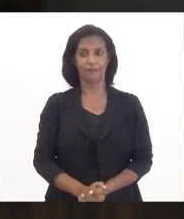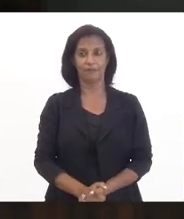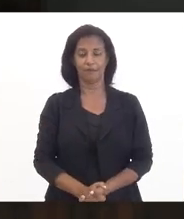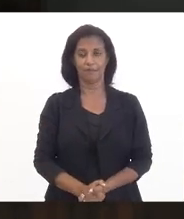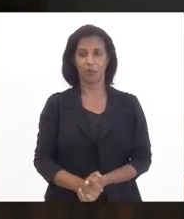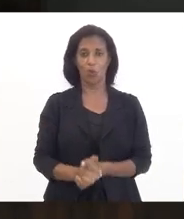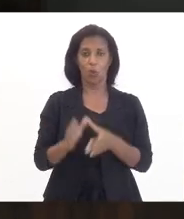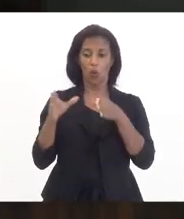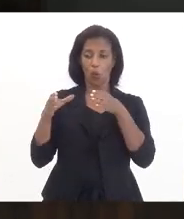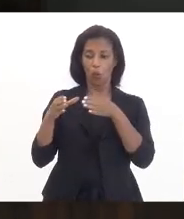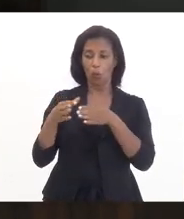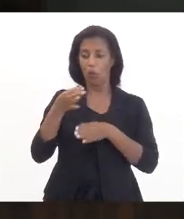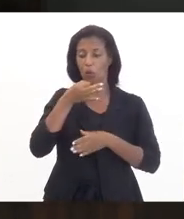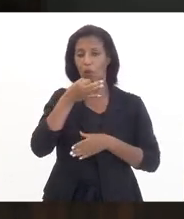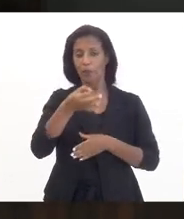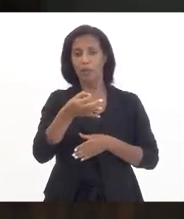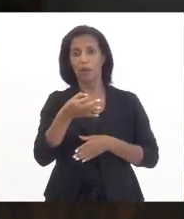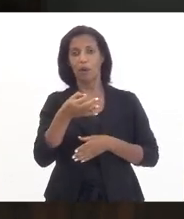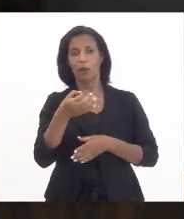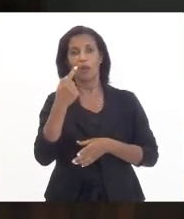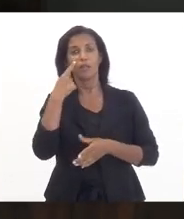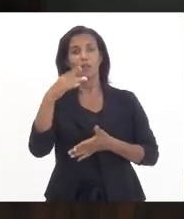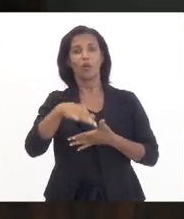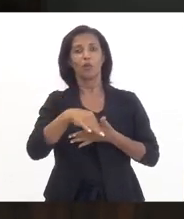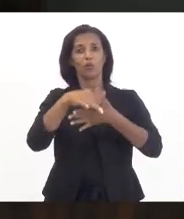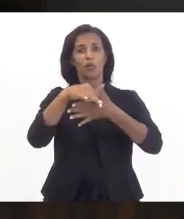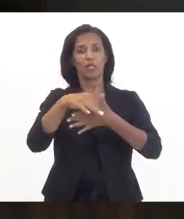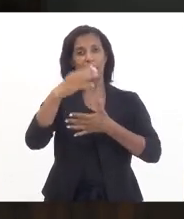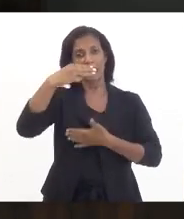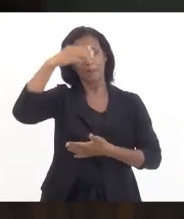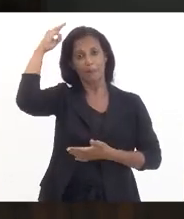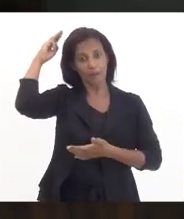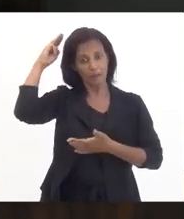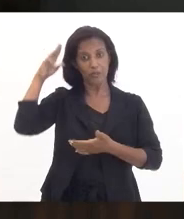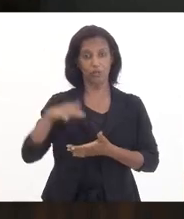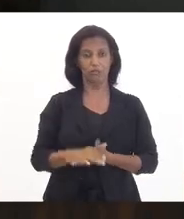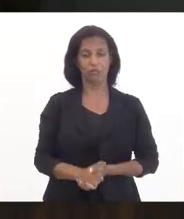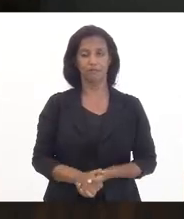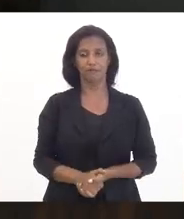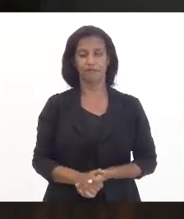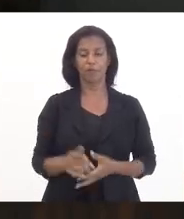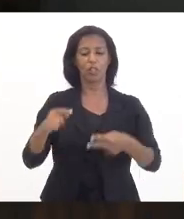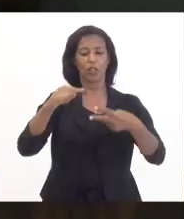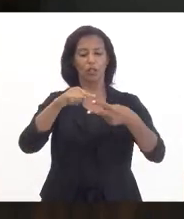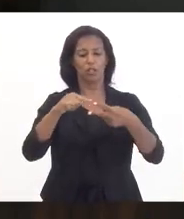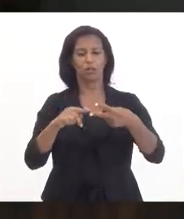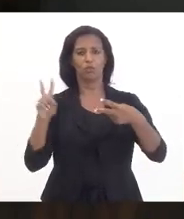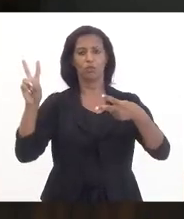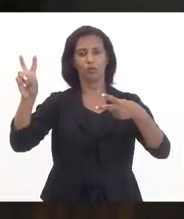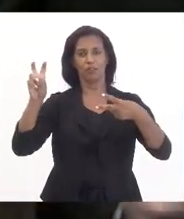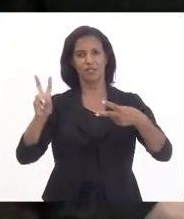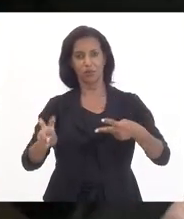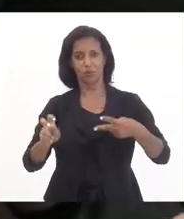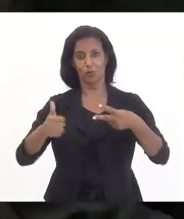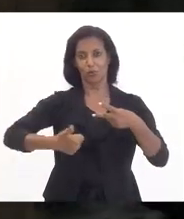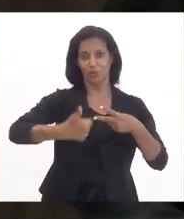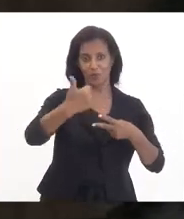um consenso. Então, quero ouvir o líder do governo, deputado Márcio Pacheco. Dois assuntos, senhor presidente. O